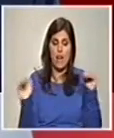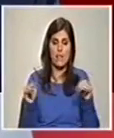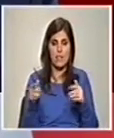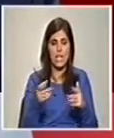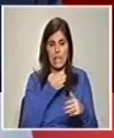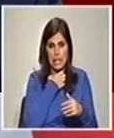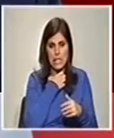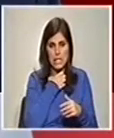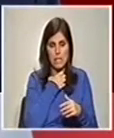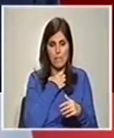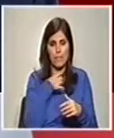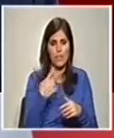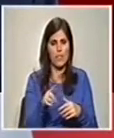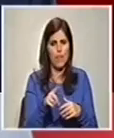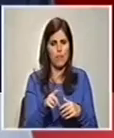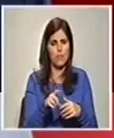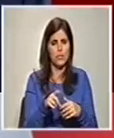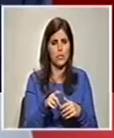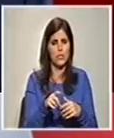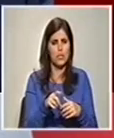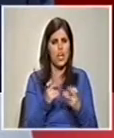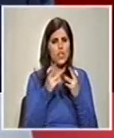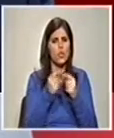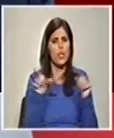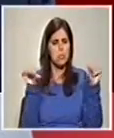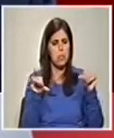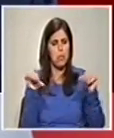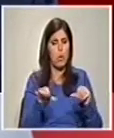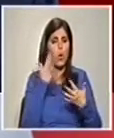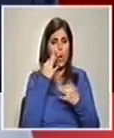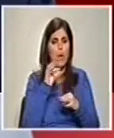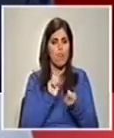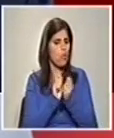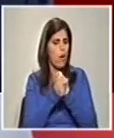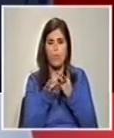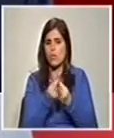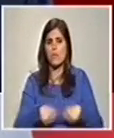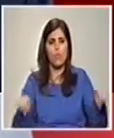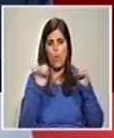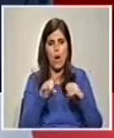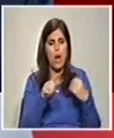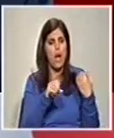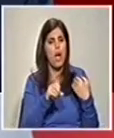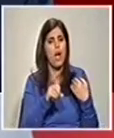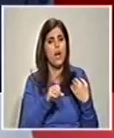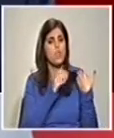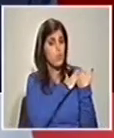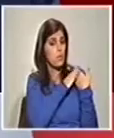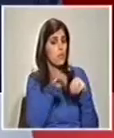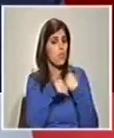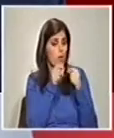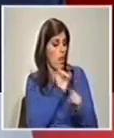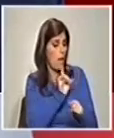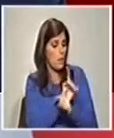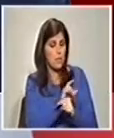em que tivemos resultados muito piores do que habitualmente, não mudámos o orçamento da responsabilidade social num cêntimo. E